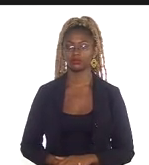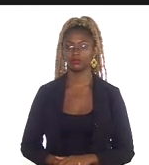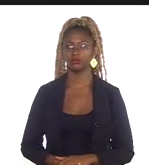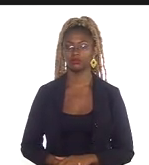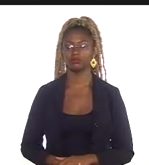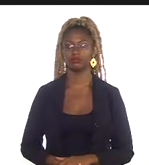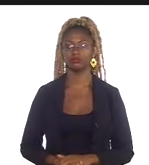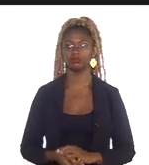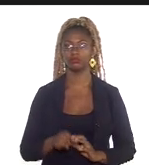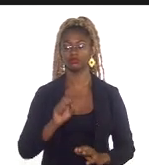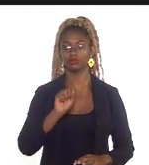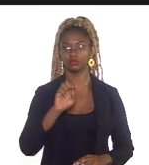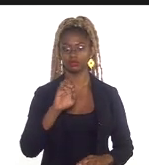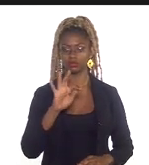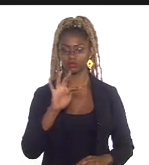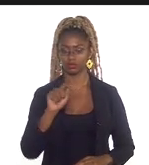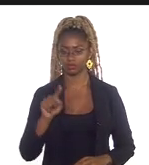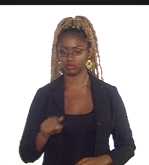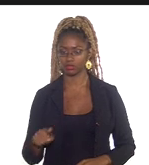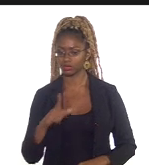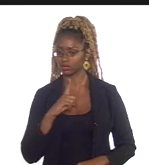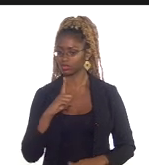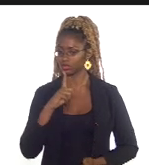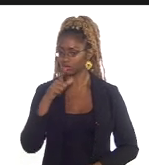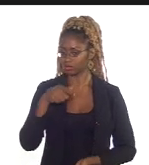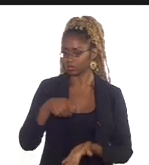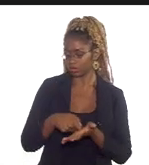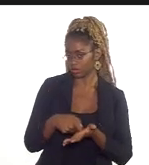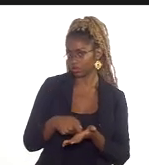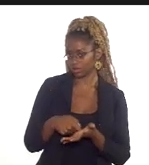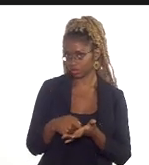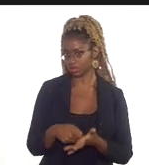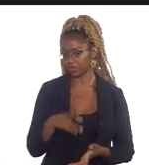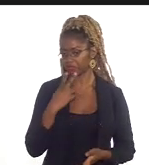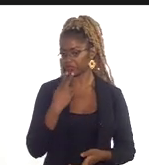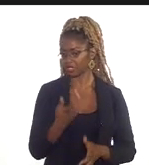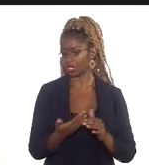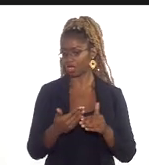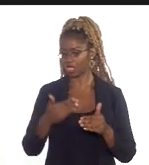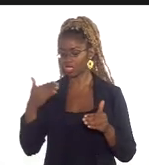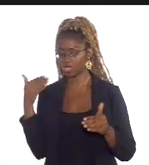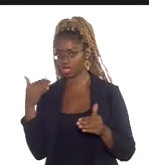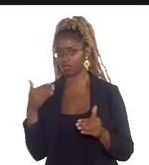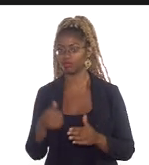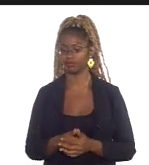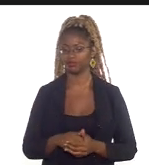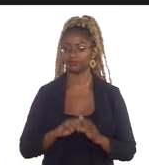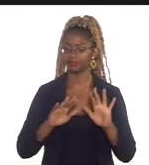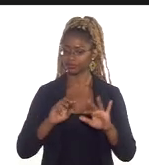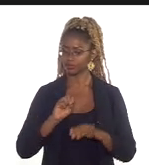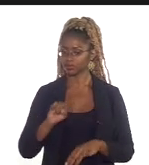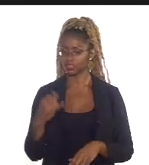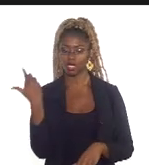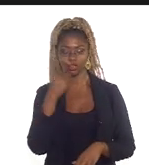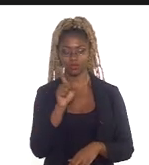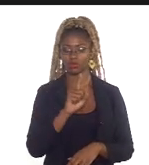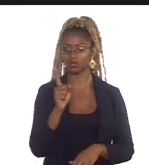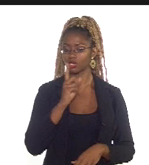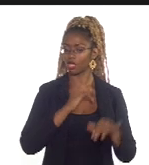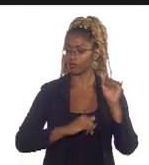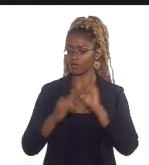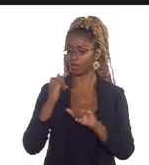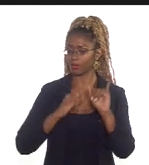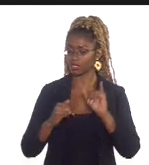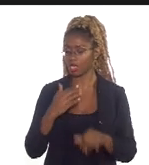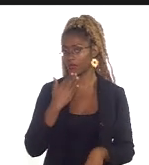A Cefaz ainda tem como obrigação, isso já foi falado anteriormente, mas se ela não conseguir algumas informações, é só ela